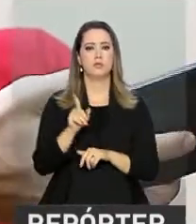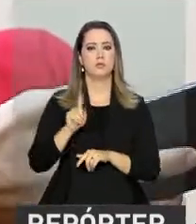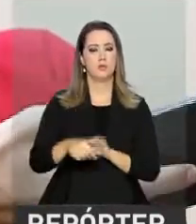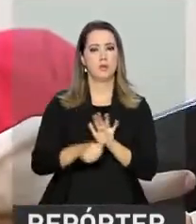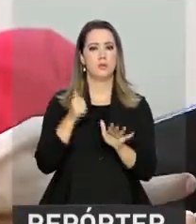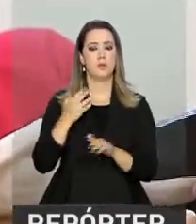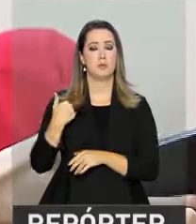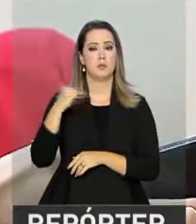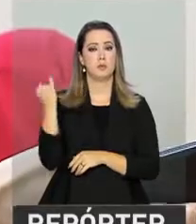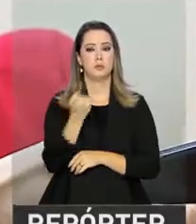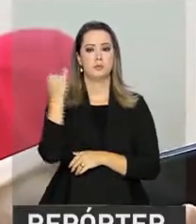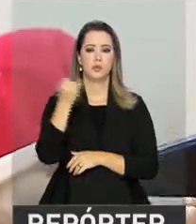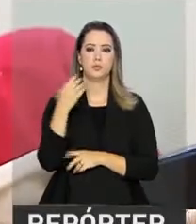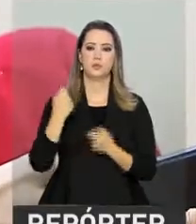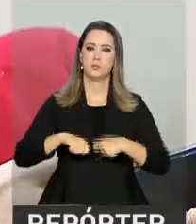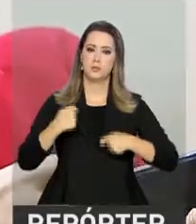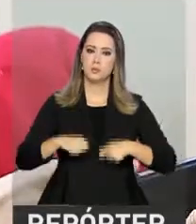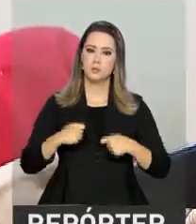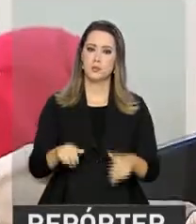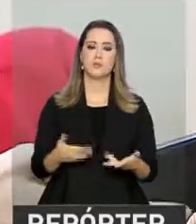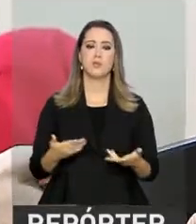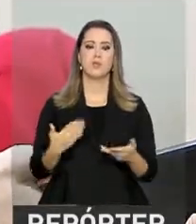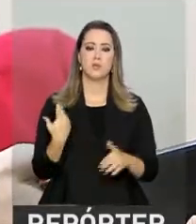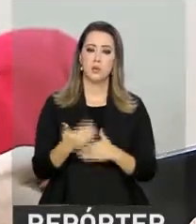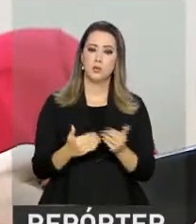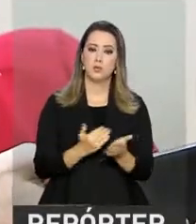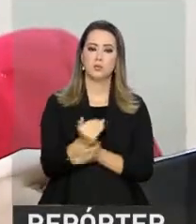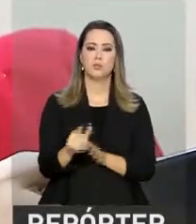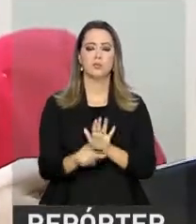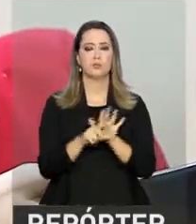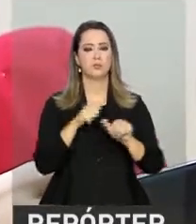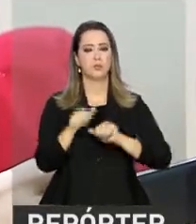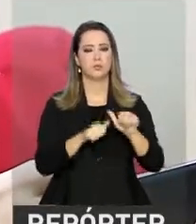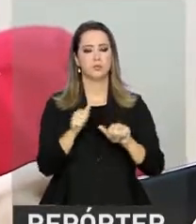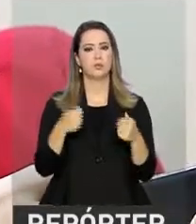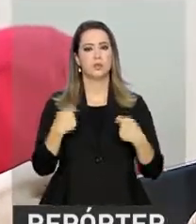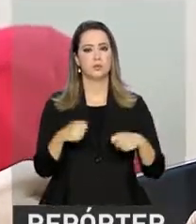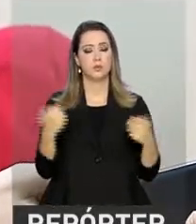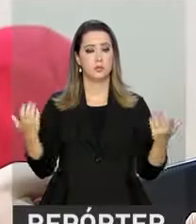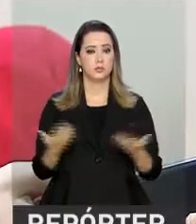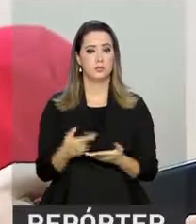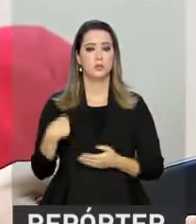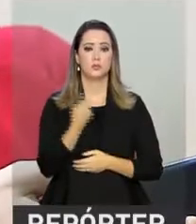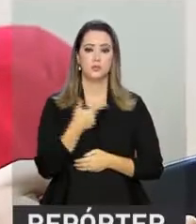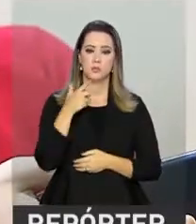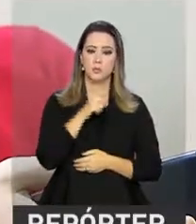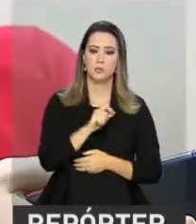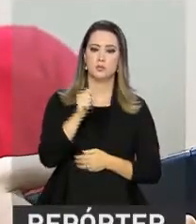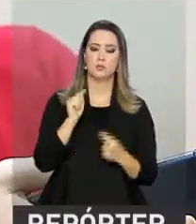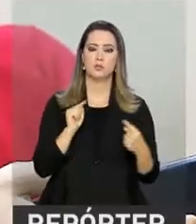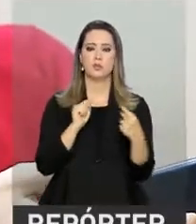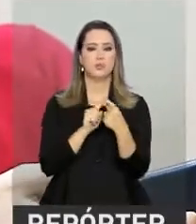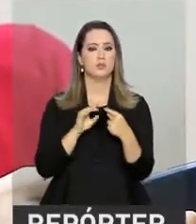importante mais essencial reforma que o brasil precisa empreender é de forma inevitável para que a gente consiga atingir esses